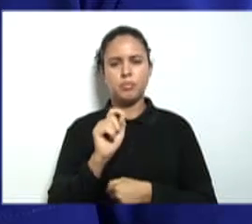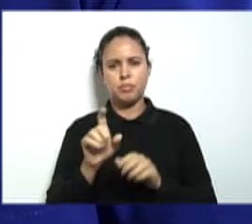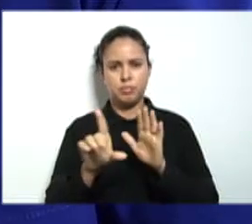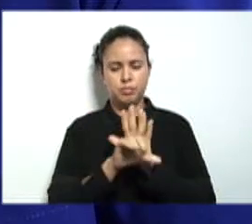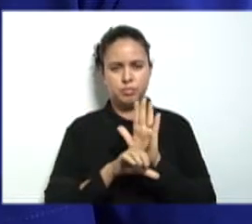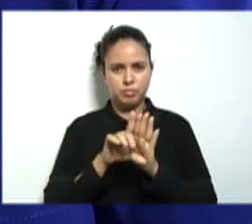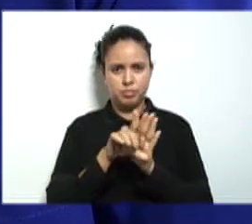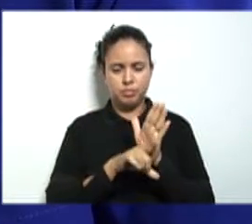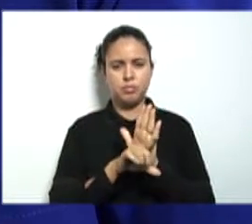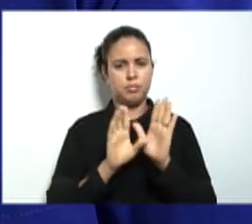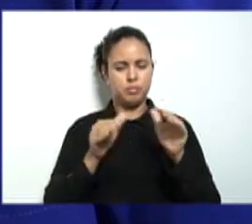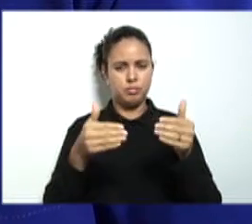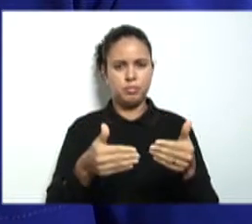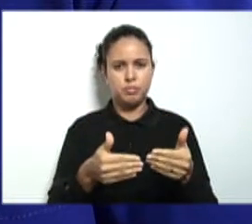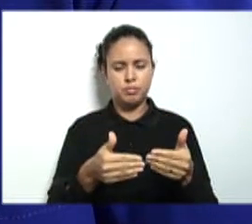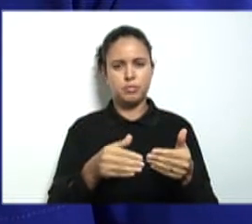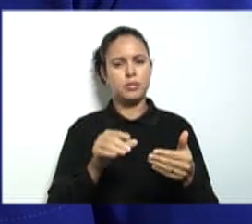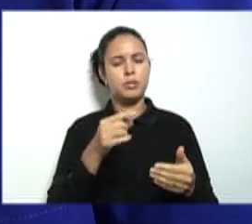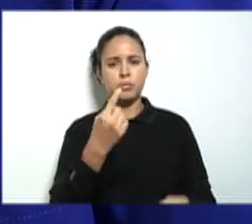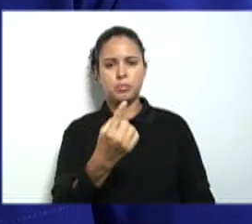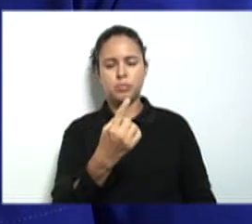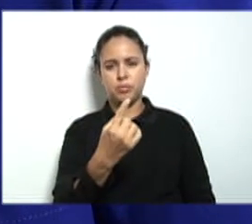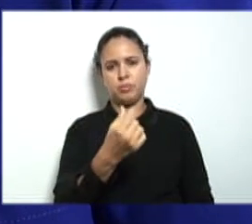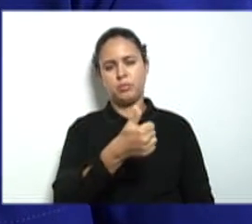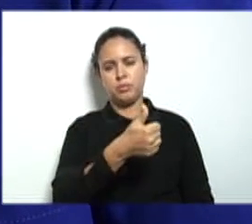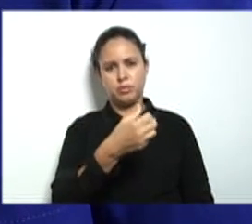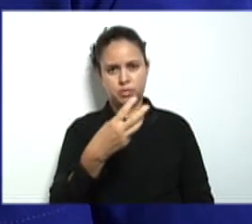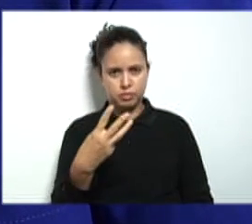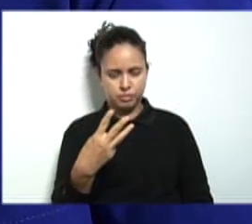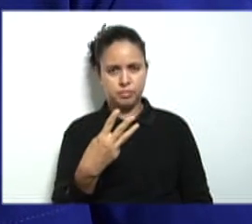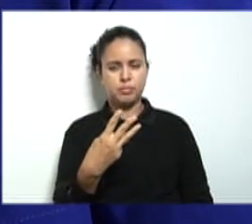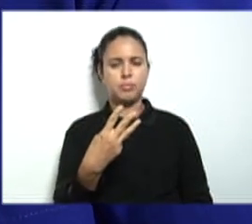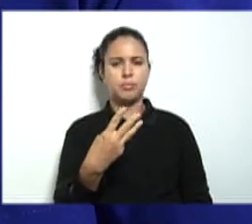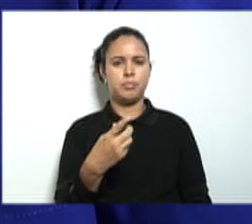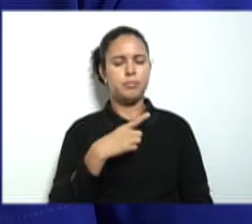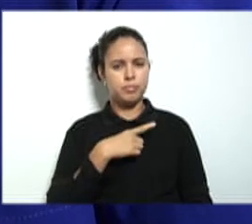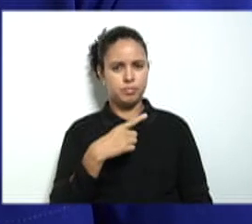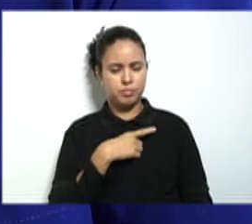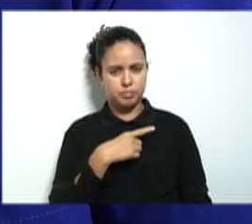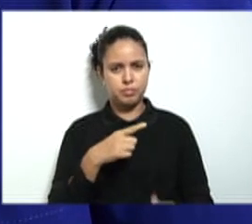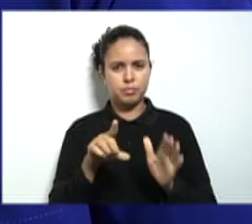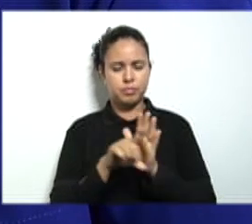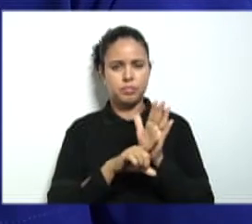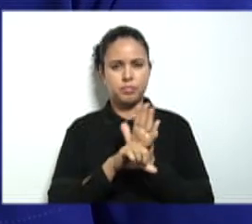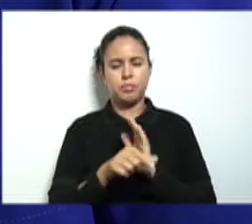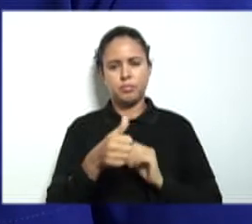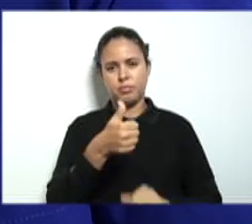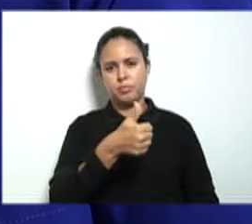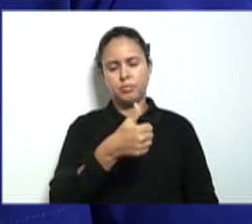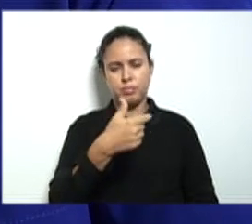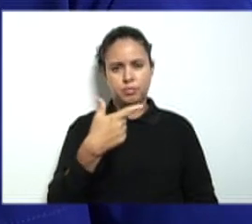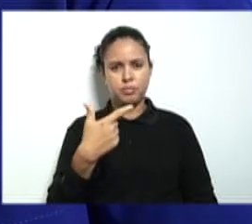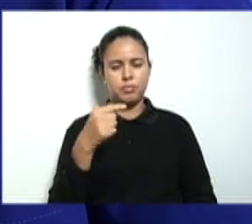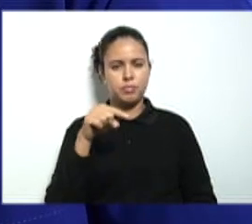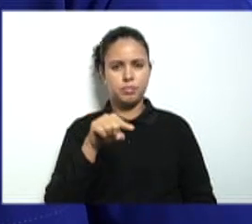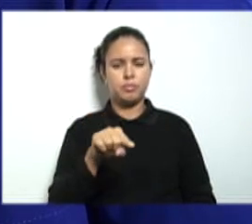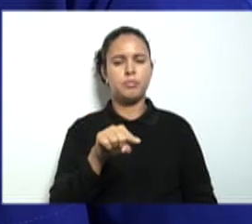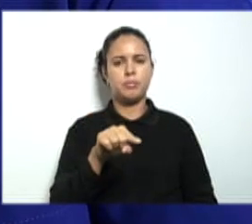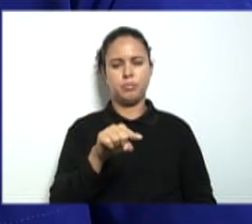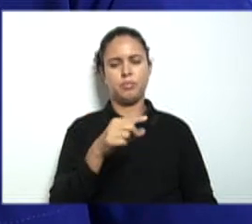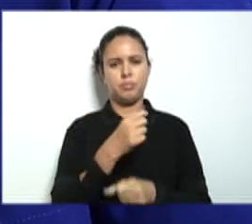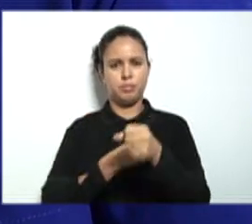específica. O único dos 13 ramos do cooperativismo possui uma legislação específica. É a Lei 12.690 de